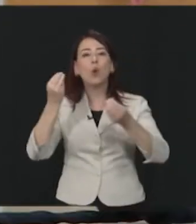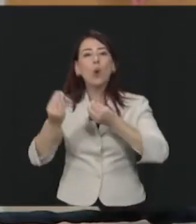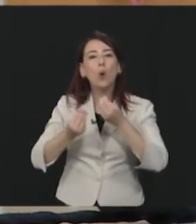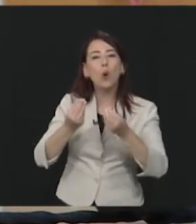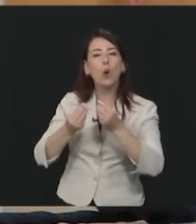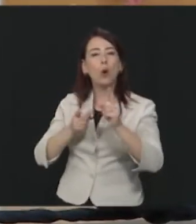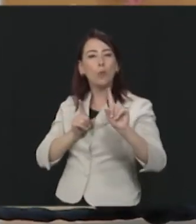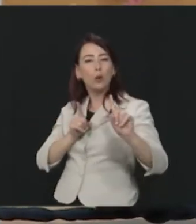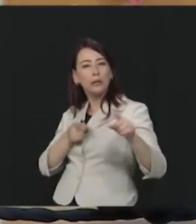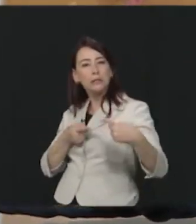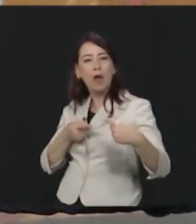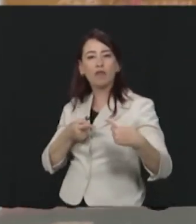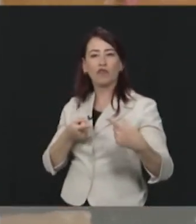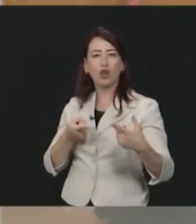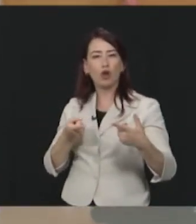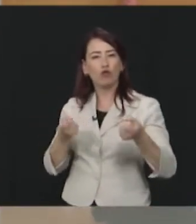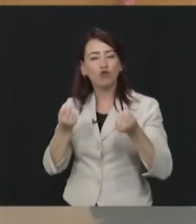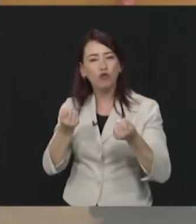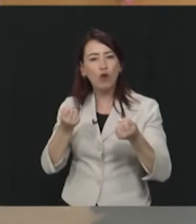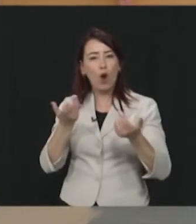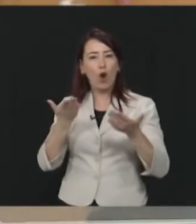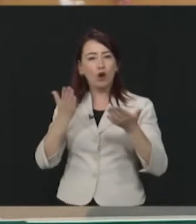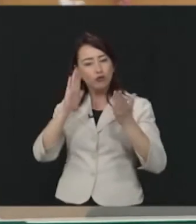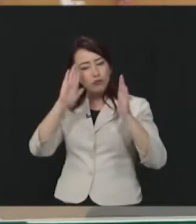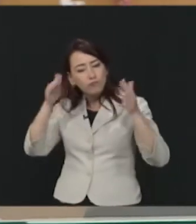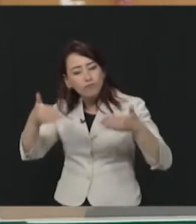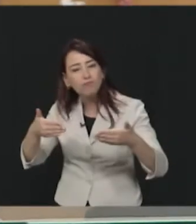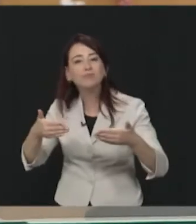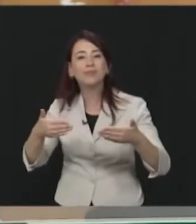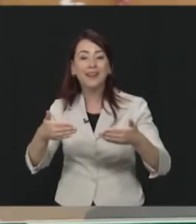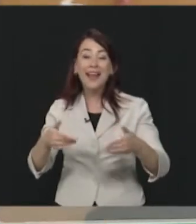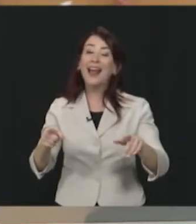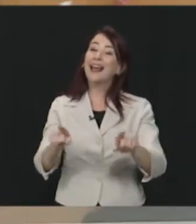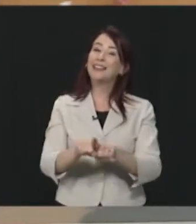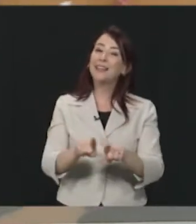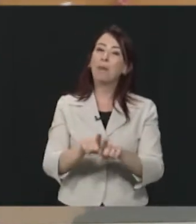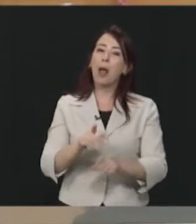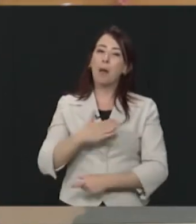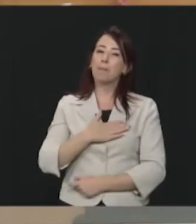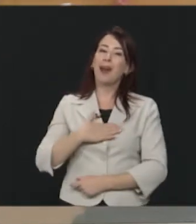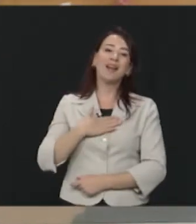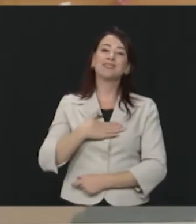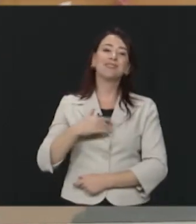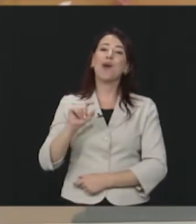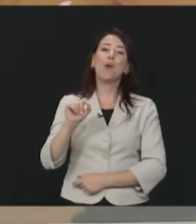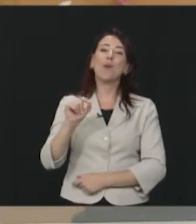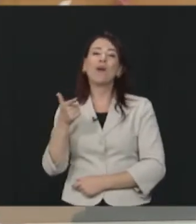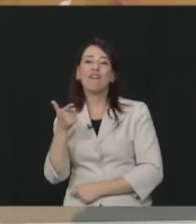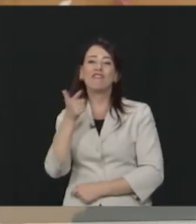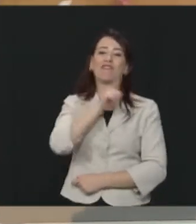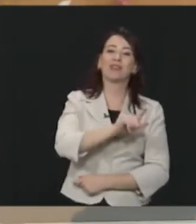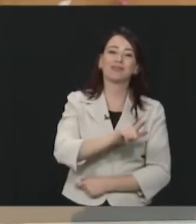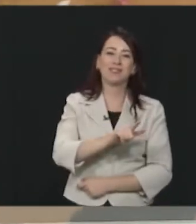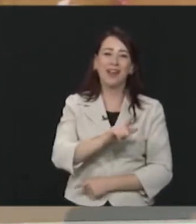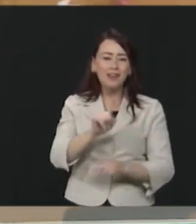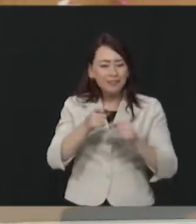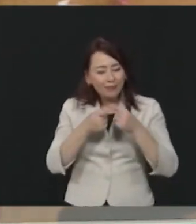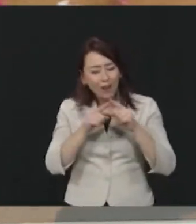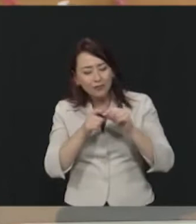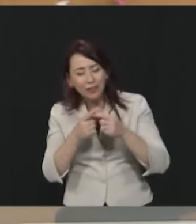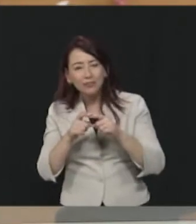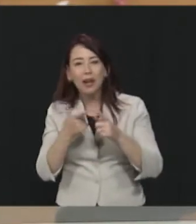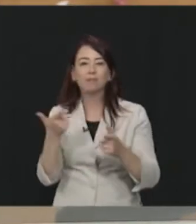com foco, as dificuldades. Concentração. E o prazer de vencê-los, né? Persistência, né? Disciplina. Então,